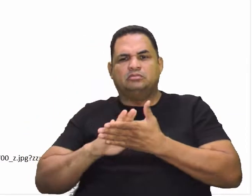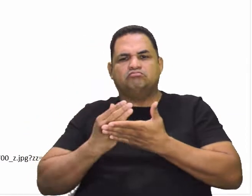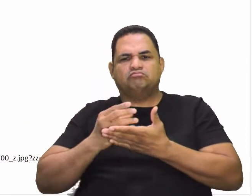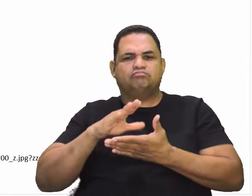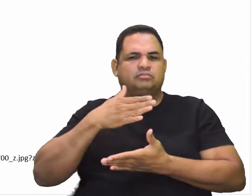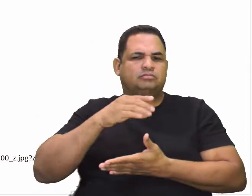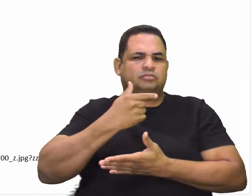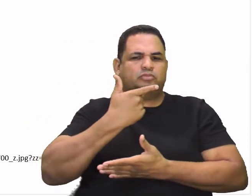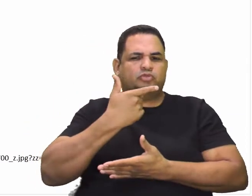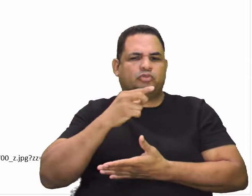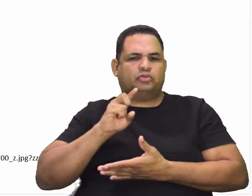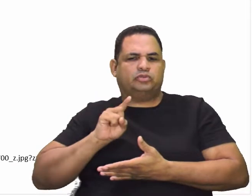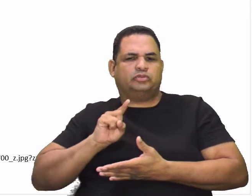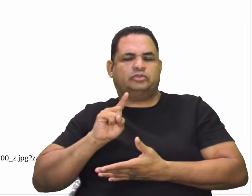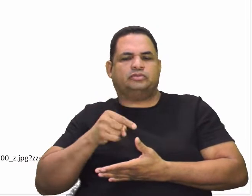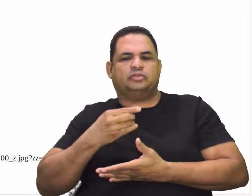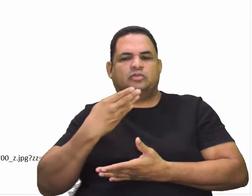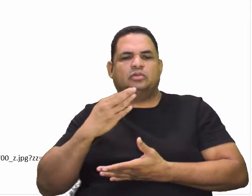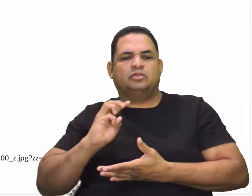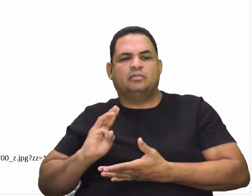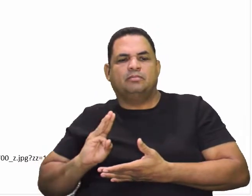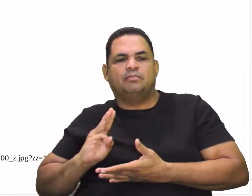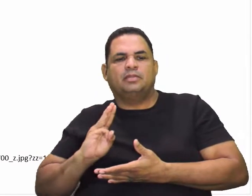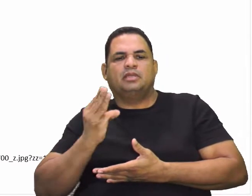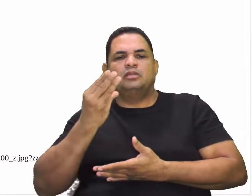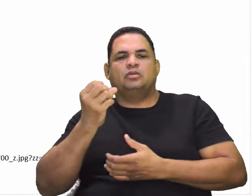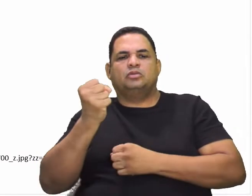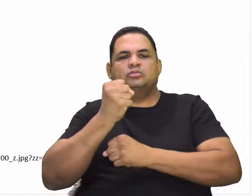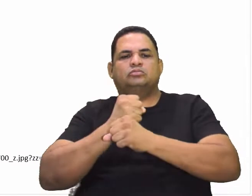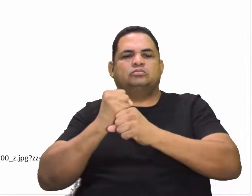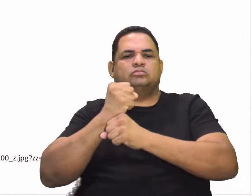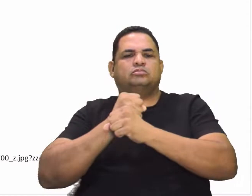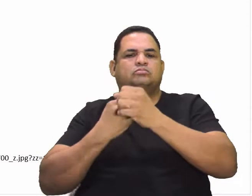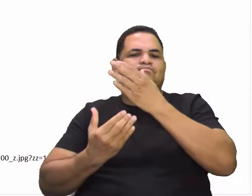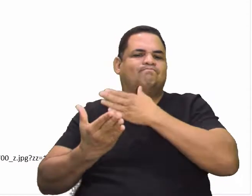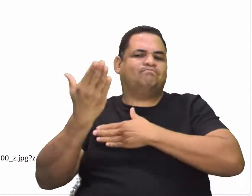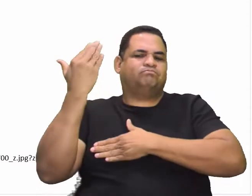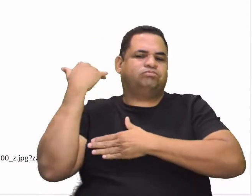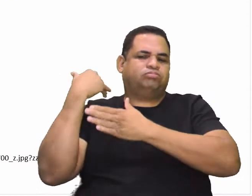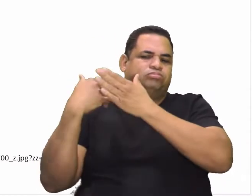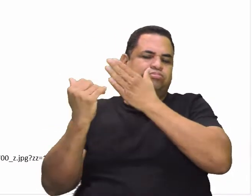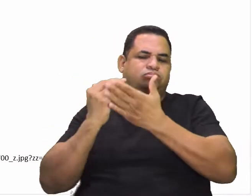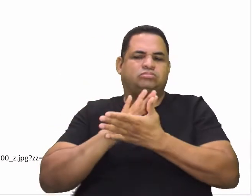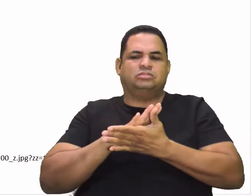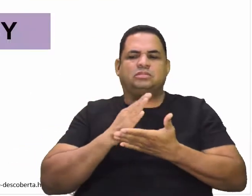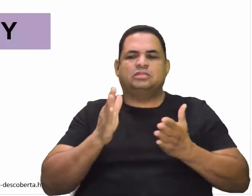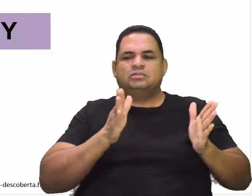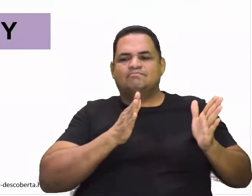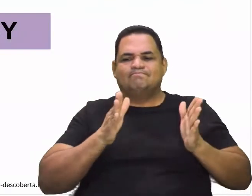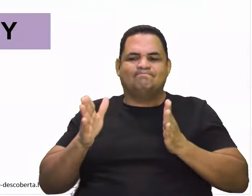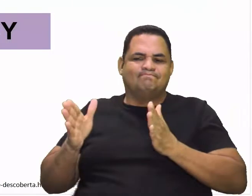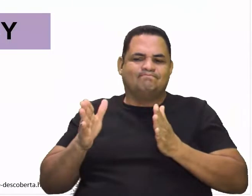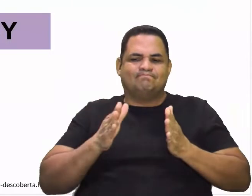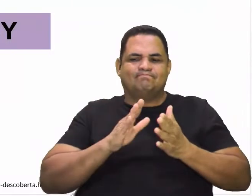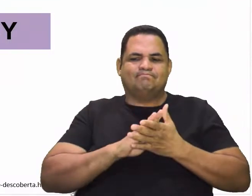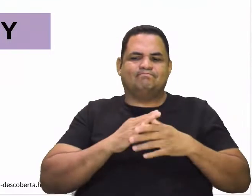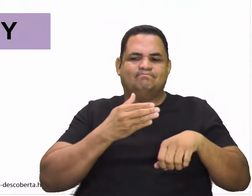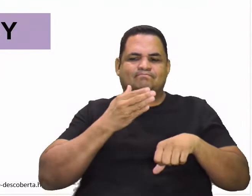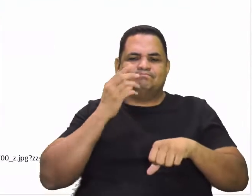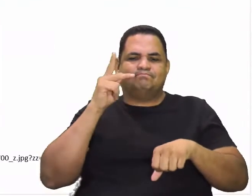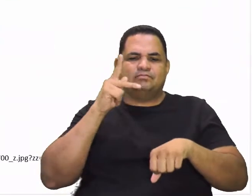2,4 milhões de anos atrás, no Paleolítico. Aqui 4 milhões de